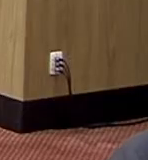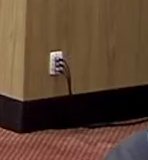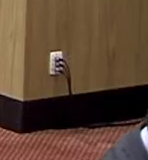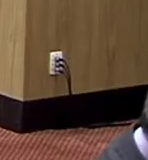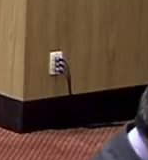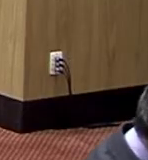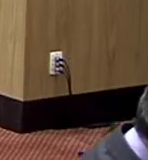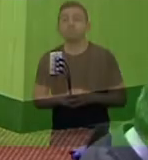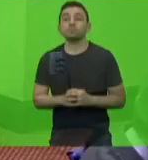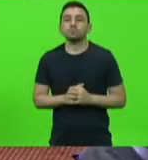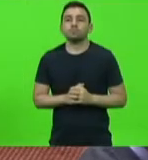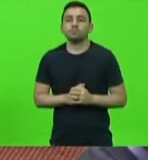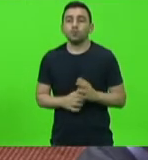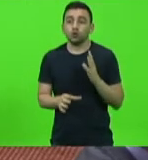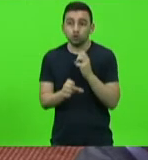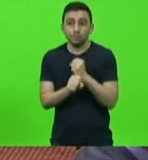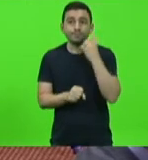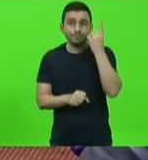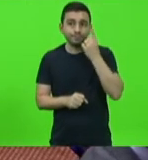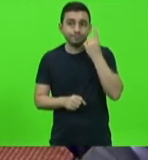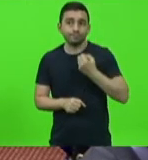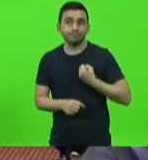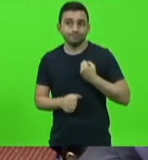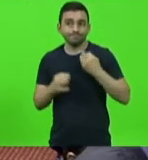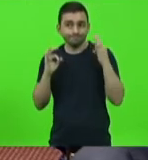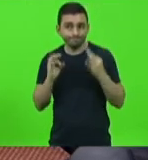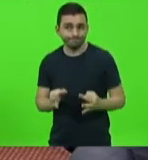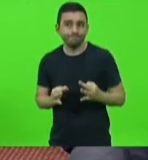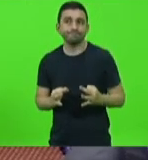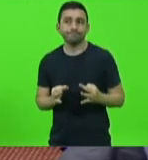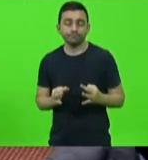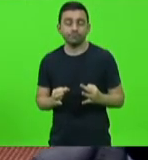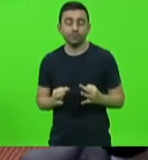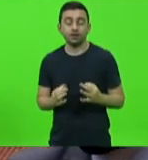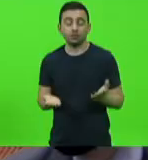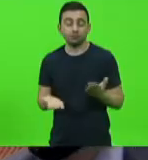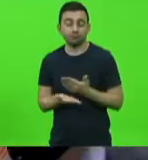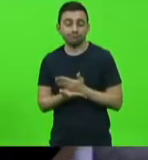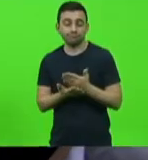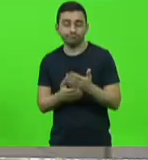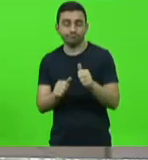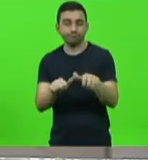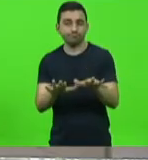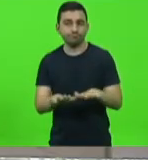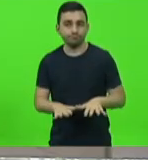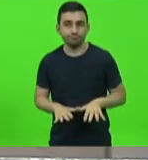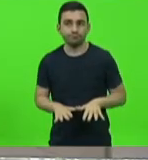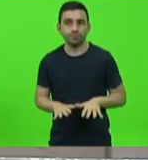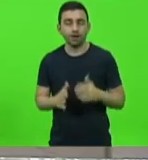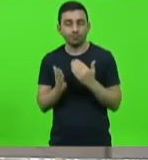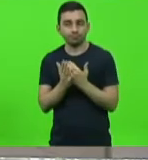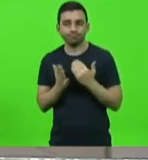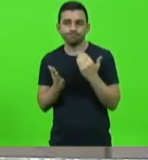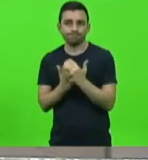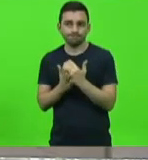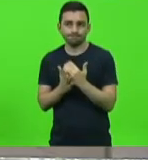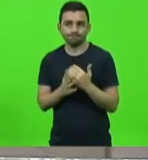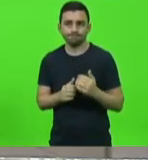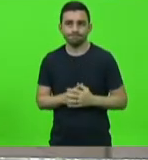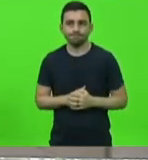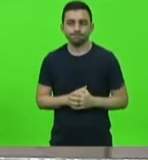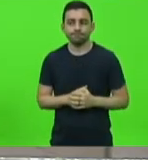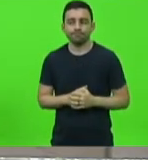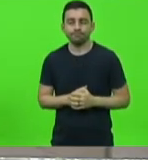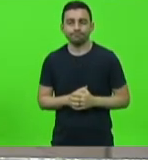Havendo quórum regimental e sob a proteção de Deus, declaro aberta a presente sessão extraordinária.